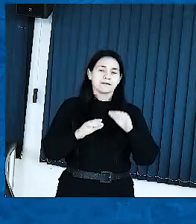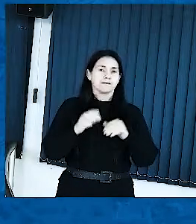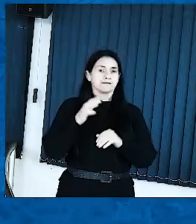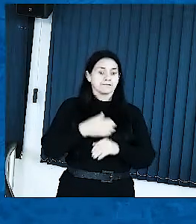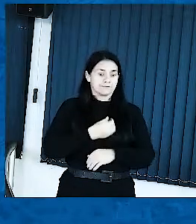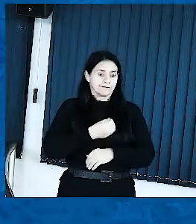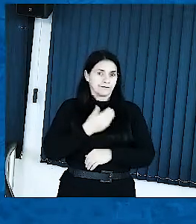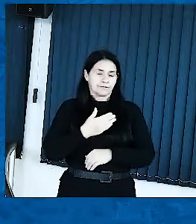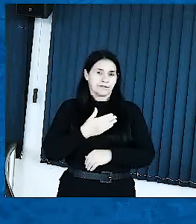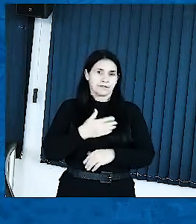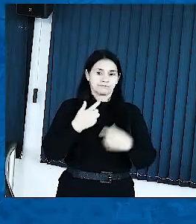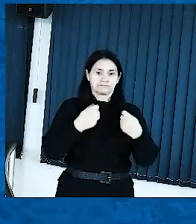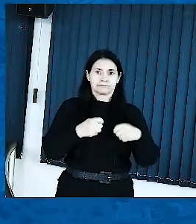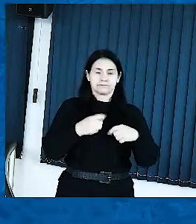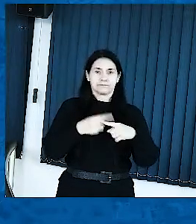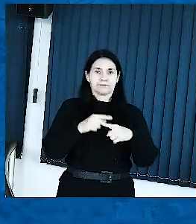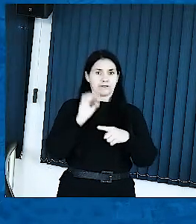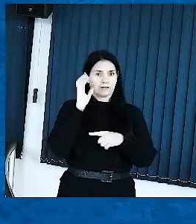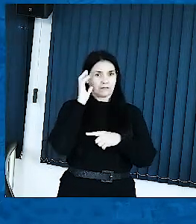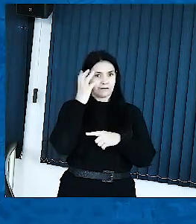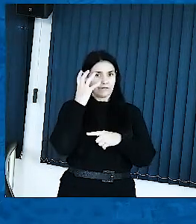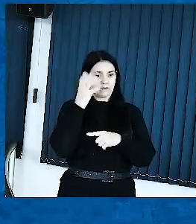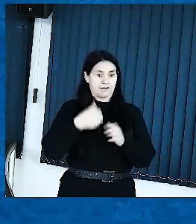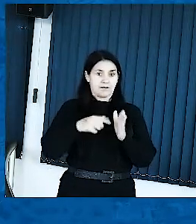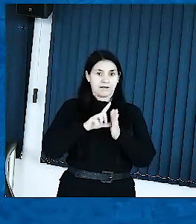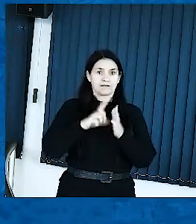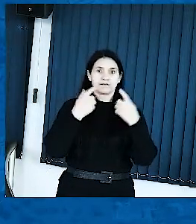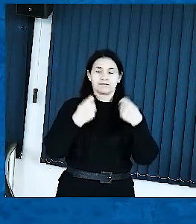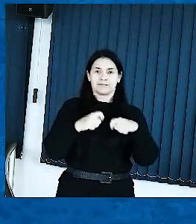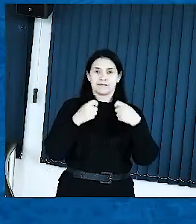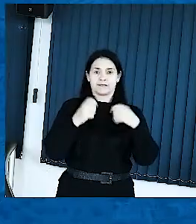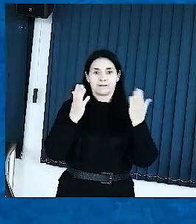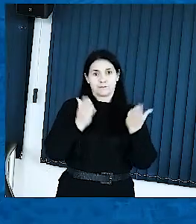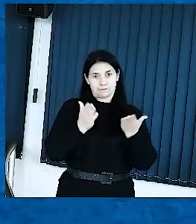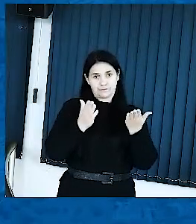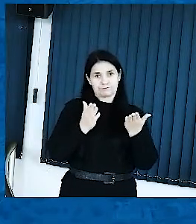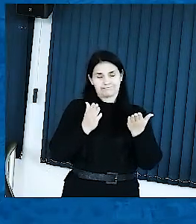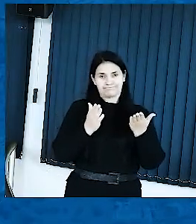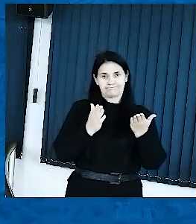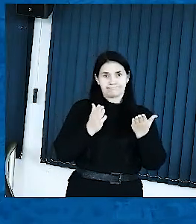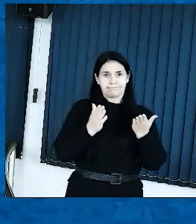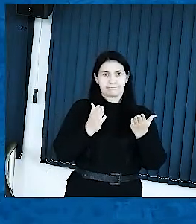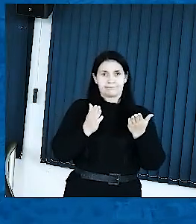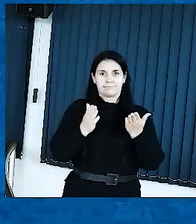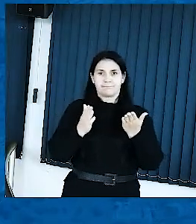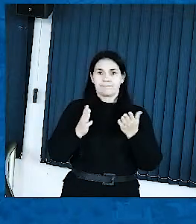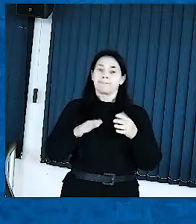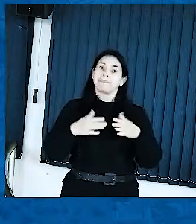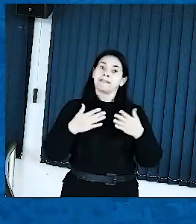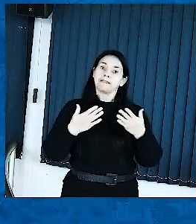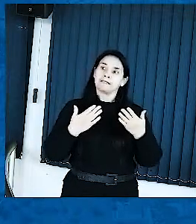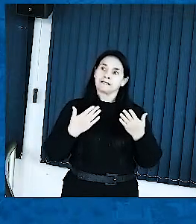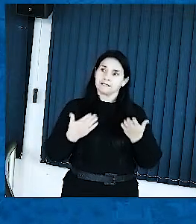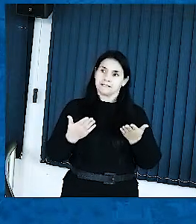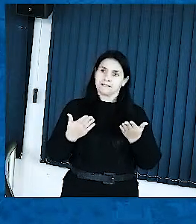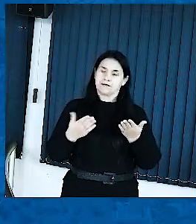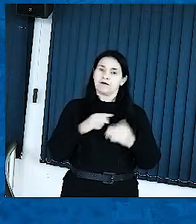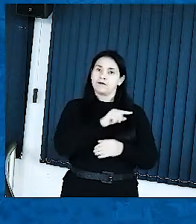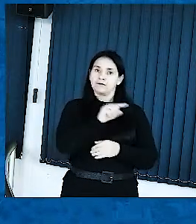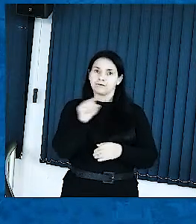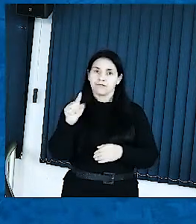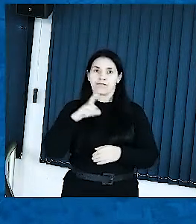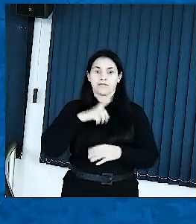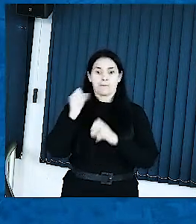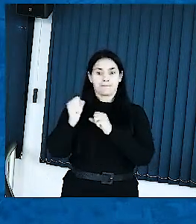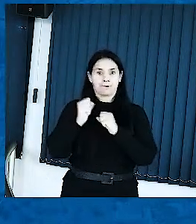as consequências das decisões que nós podemos começar a tomar hoje. Então, vocês